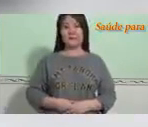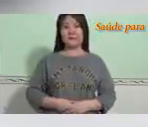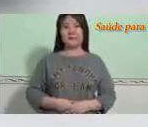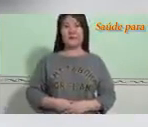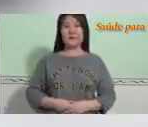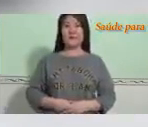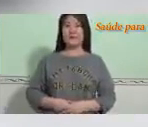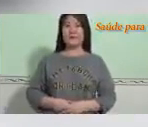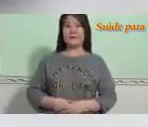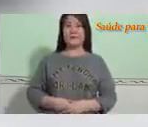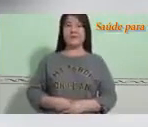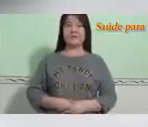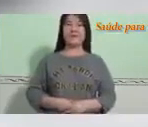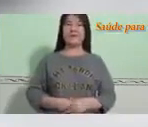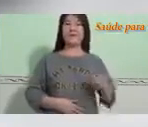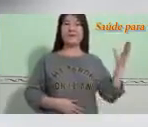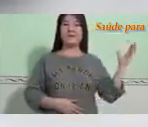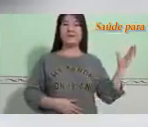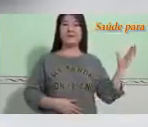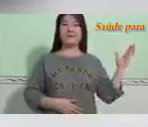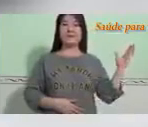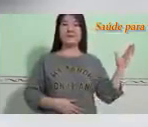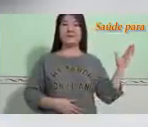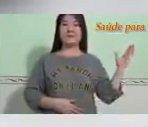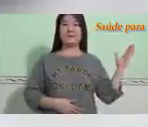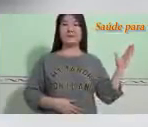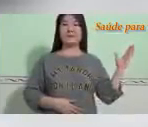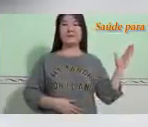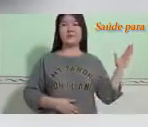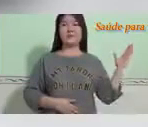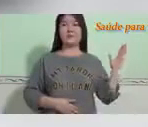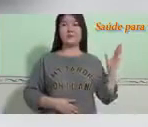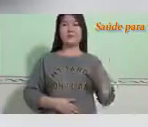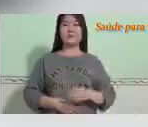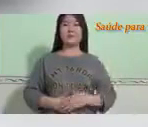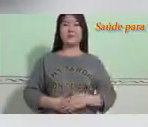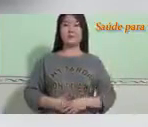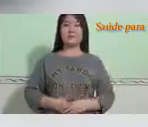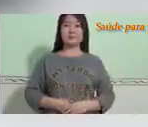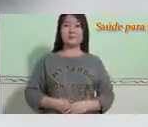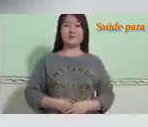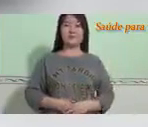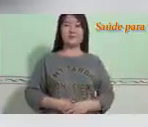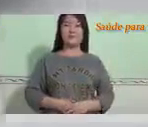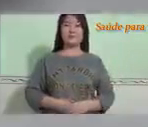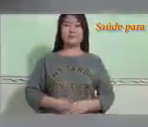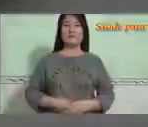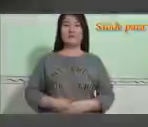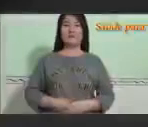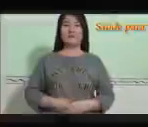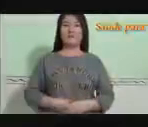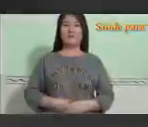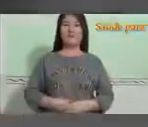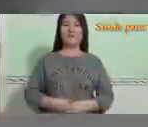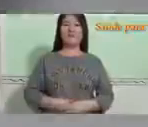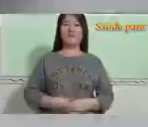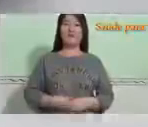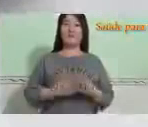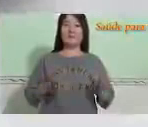embólia pulmonar, é importante ir rapidamente ao hospital, vírgula, pois o tratamento precisa ser iniciado para